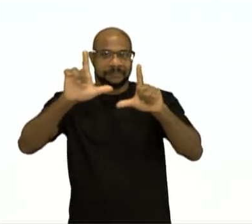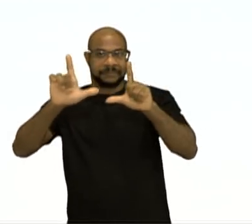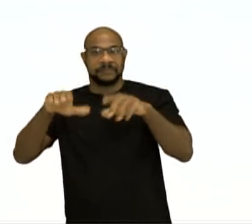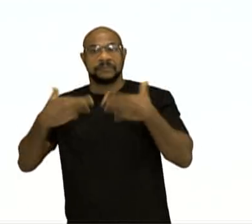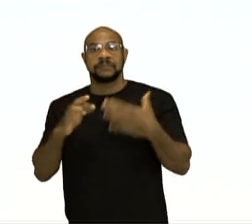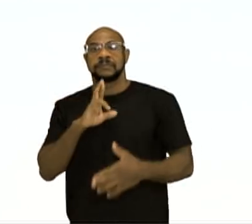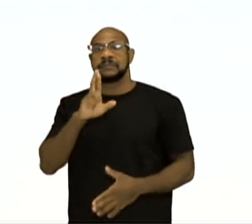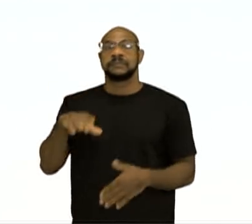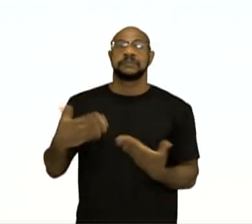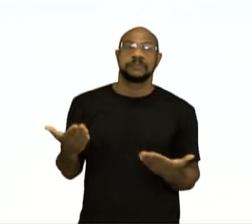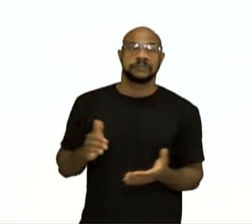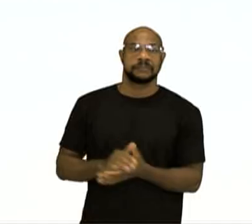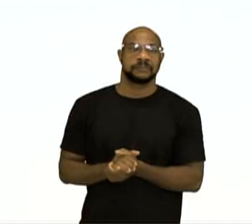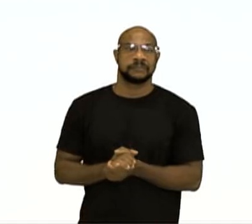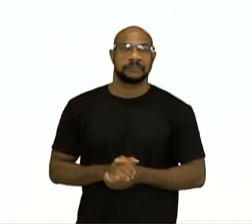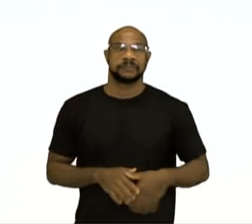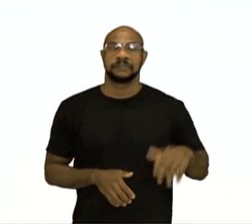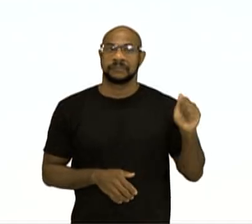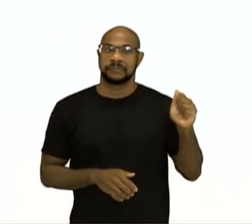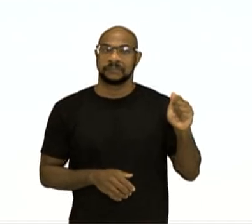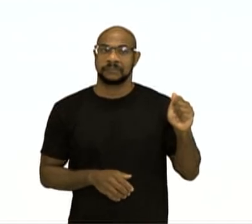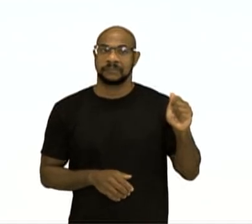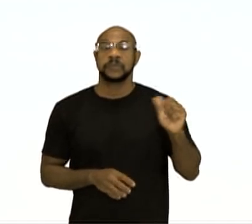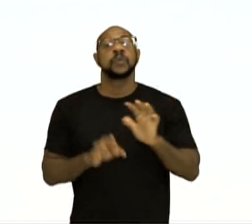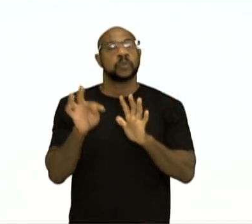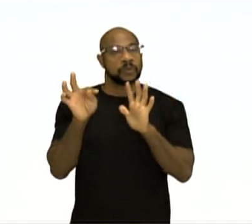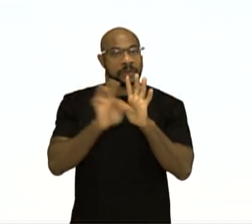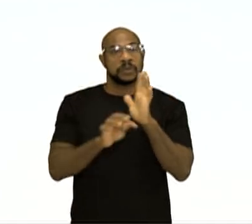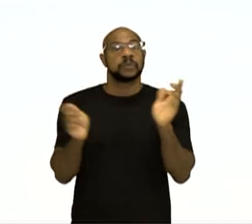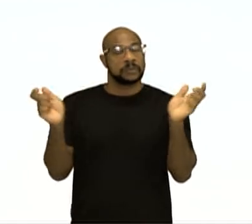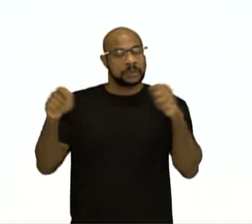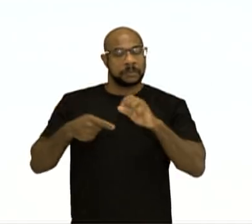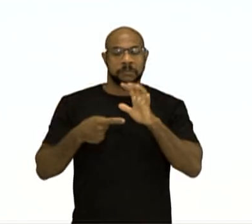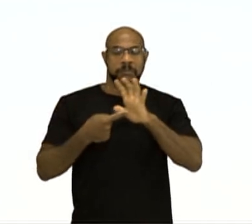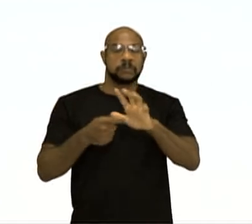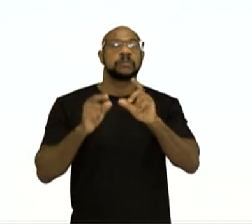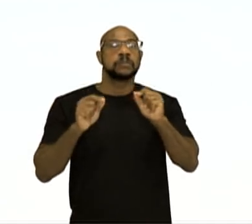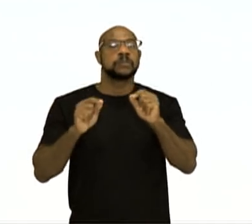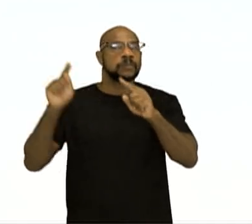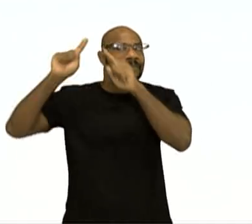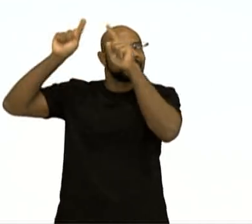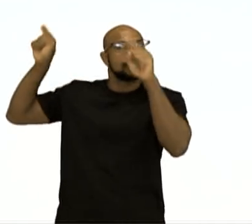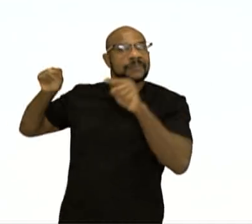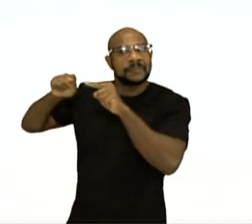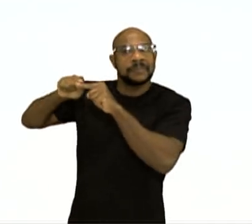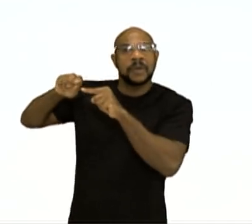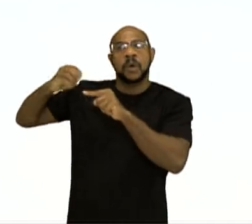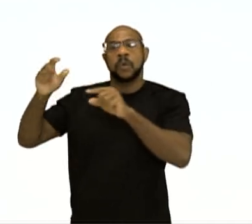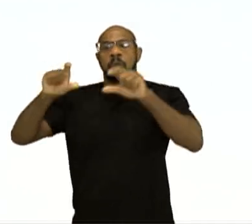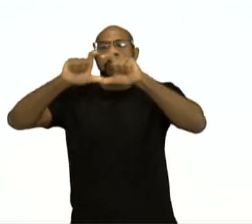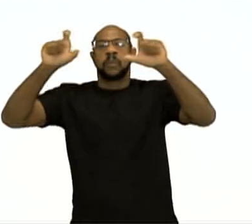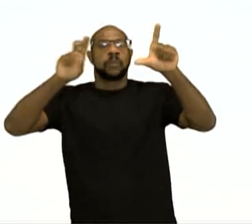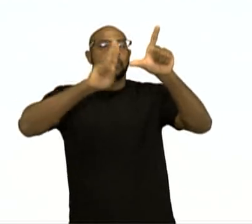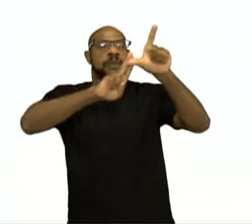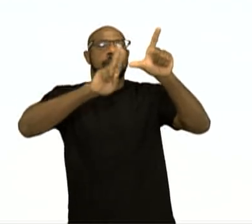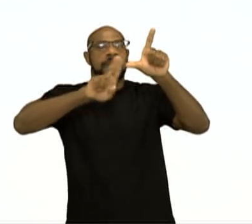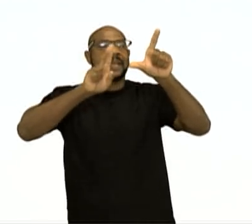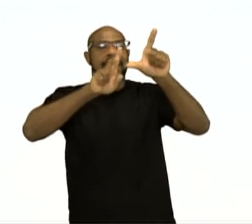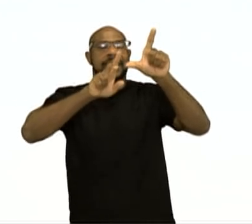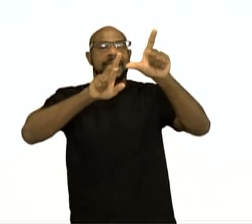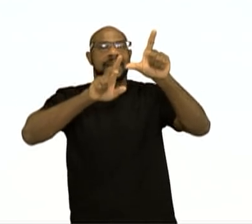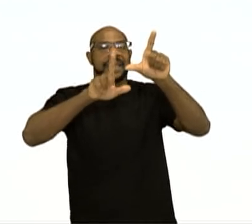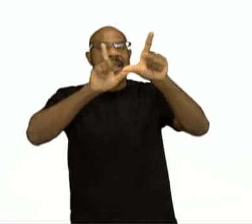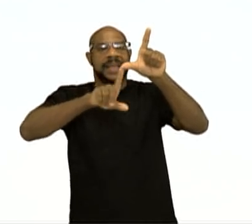resposta letra A. Ele pode aparecer na forma de balões ou de letreiros, né? Então,